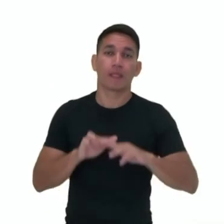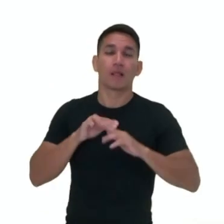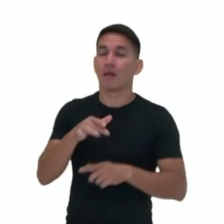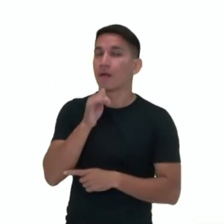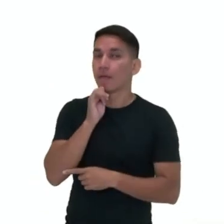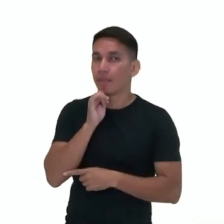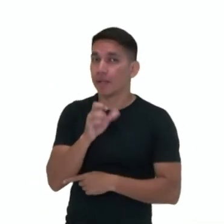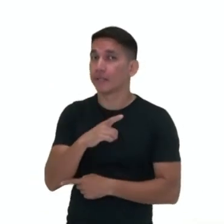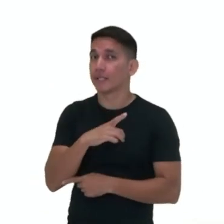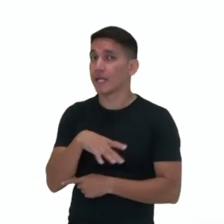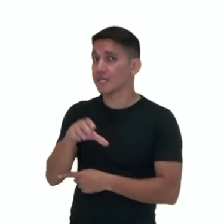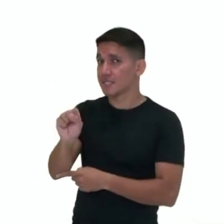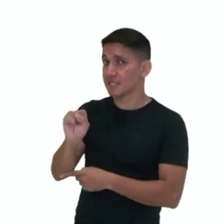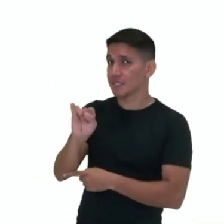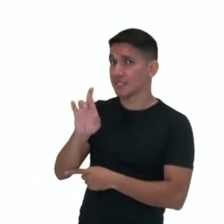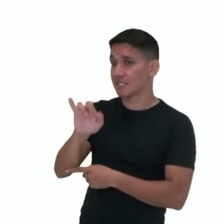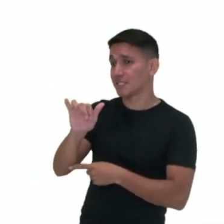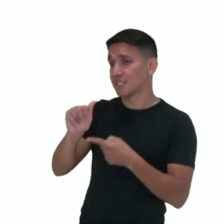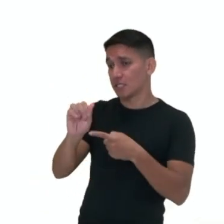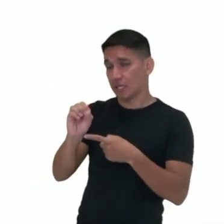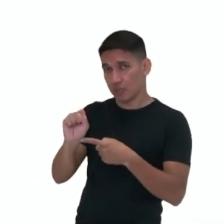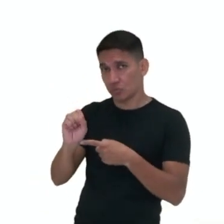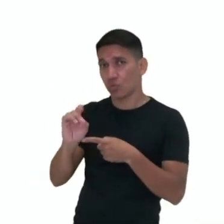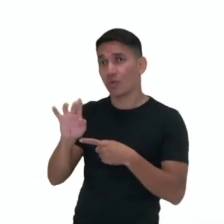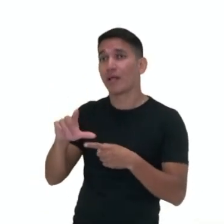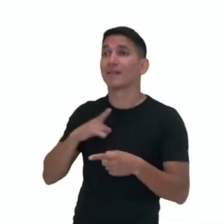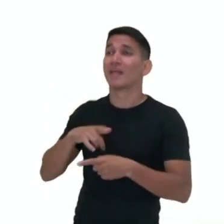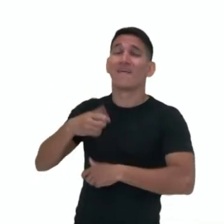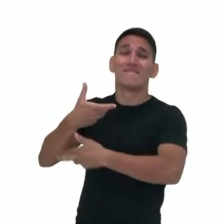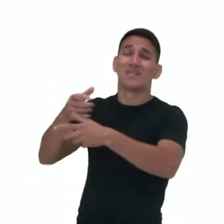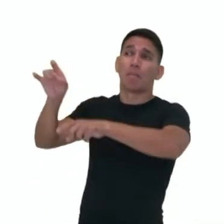exemplo, muitos sírios estão fugindo da Síria e